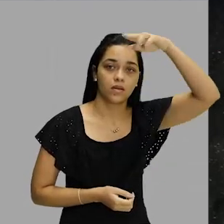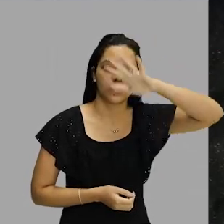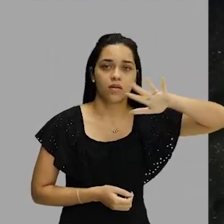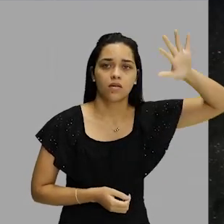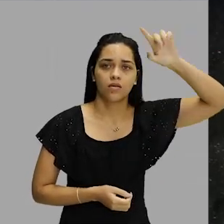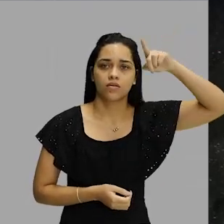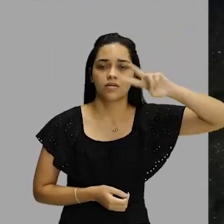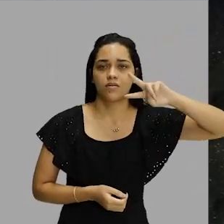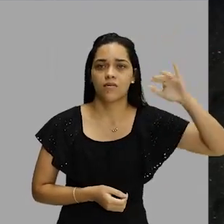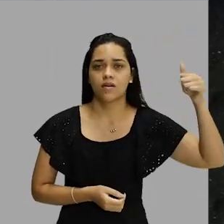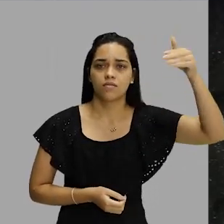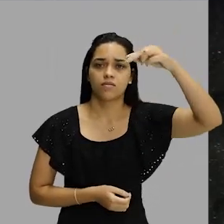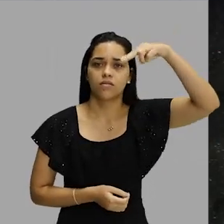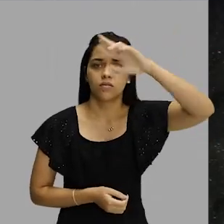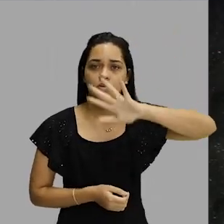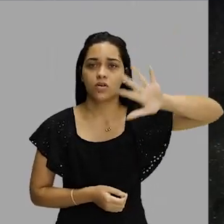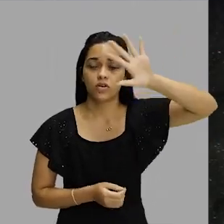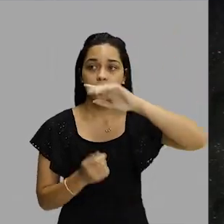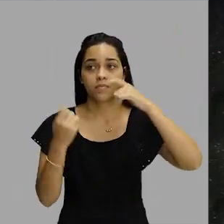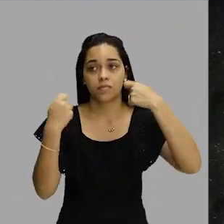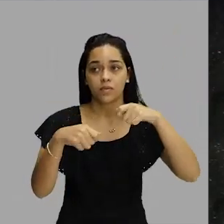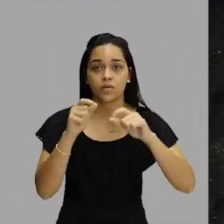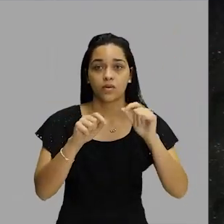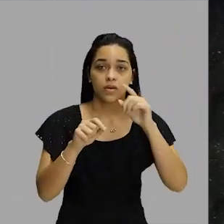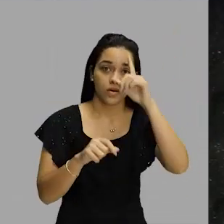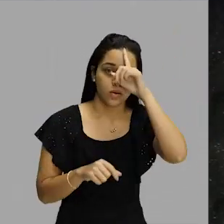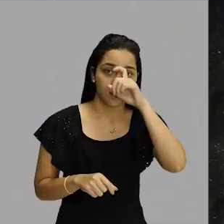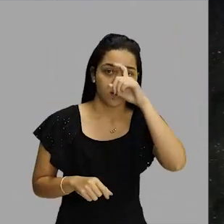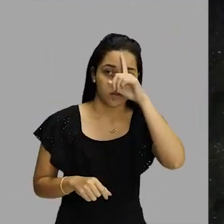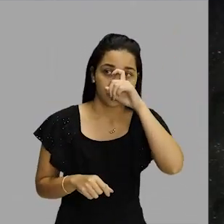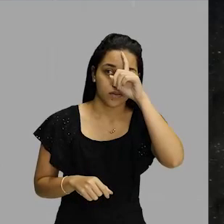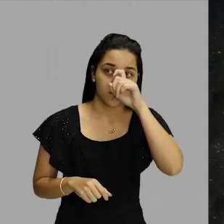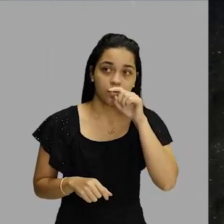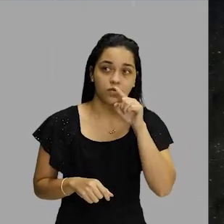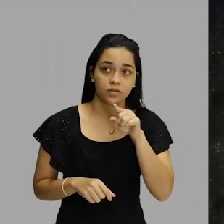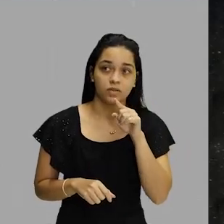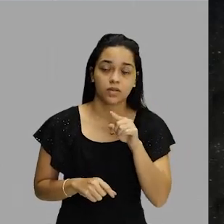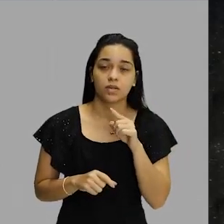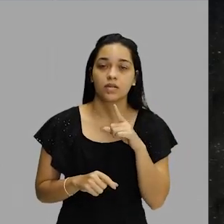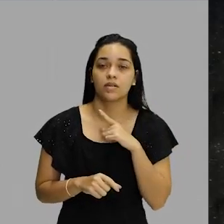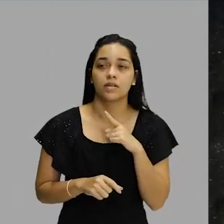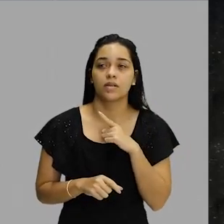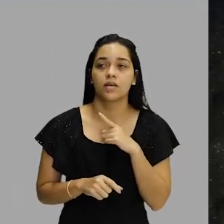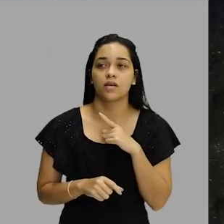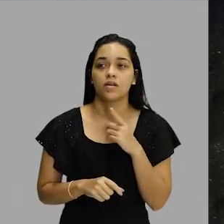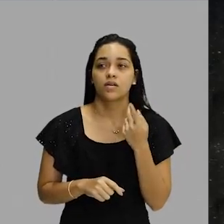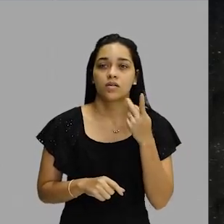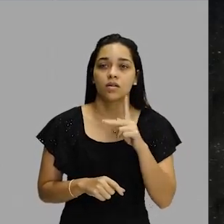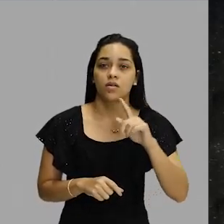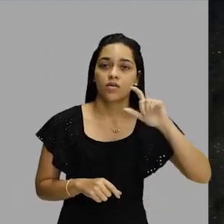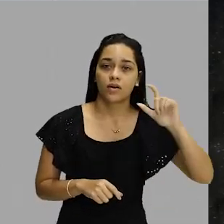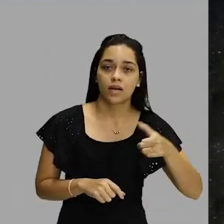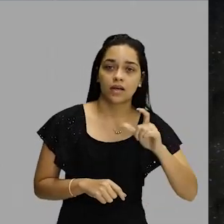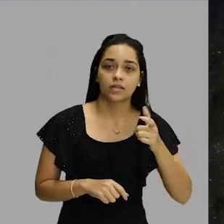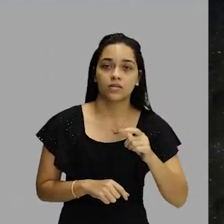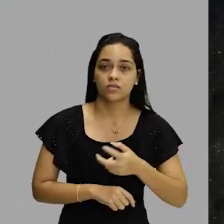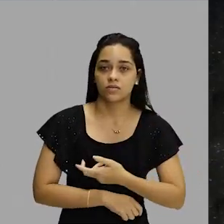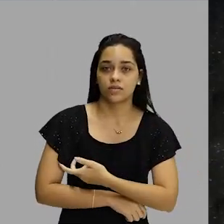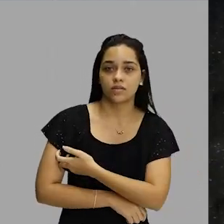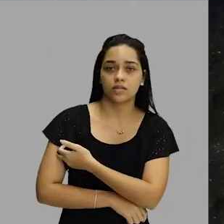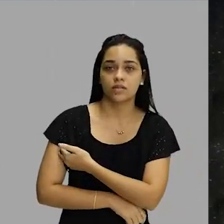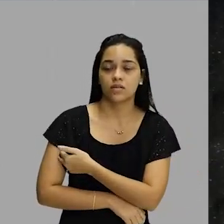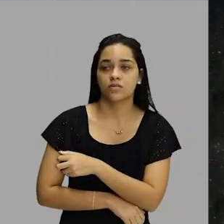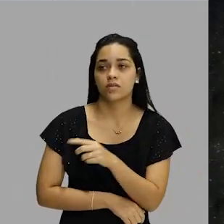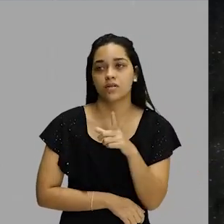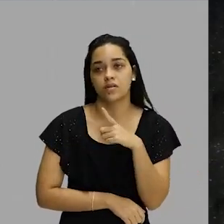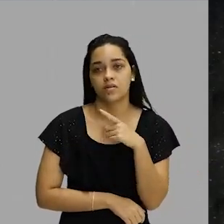Quando você vai para a região norte, você tem que ir ao hospital para você atualizar o seu cartão de vacinação. Você chega lá e diz,